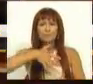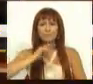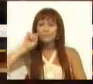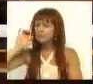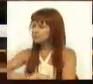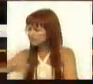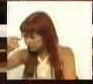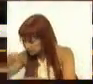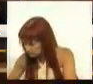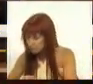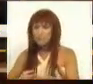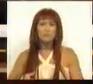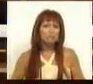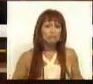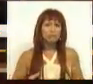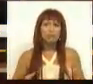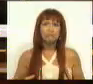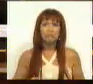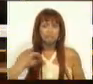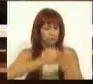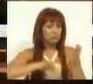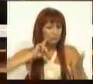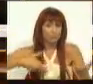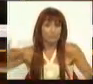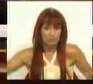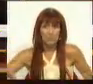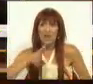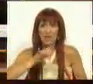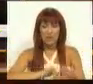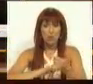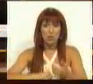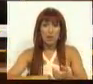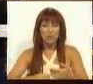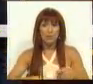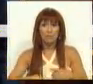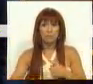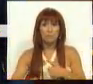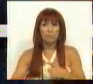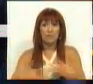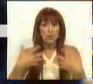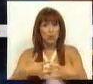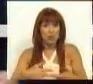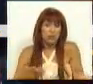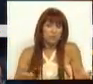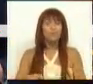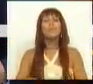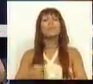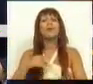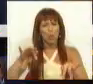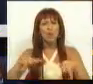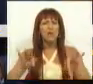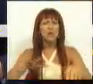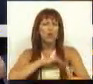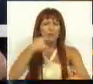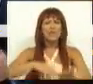arguidos é inconstitucional, diz a Associação Sindical. Conclua, por favor. E, portanto, concluirei,